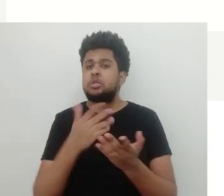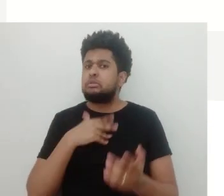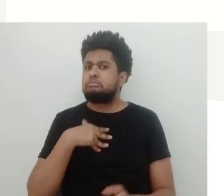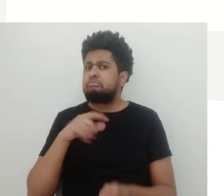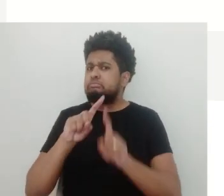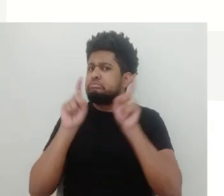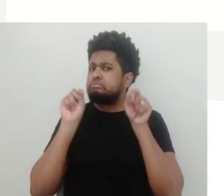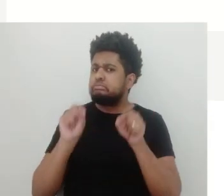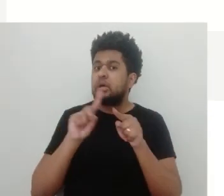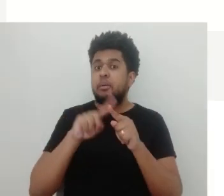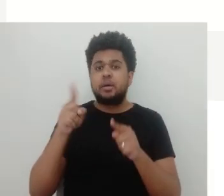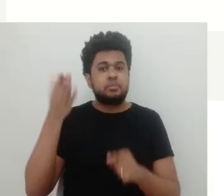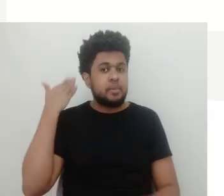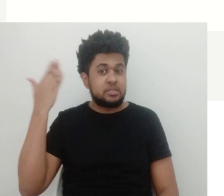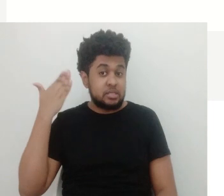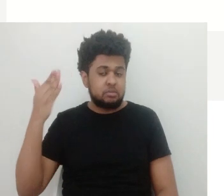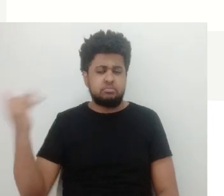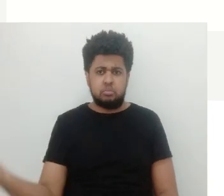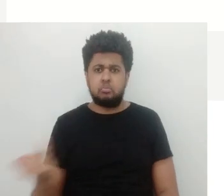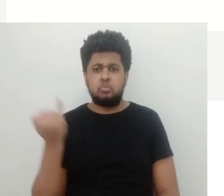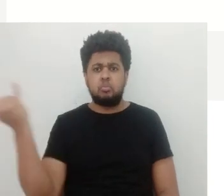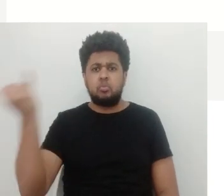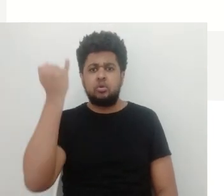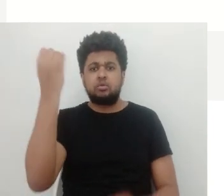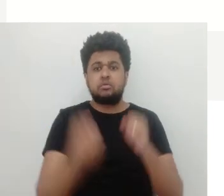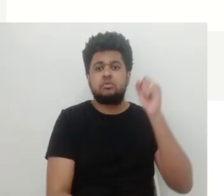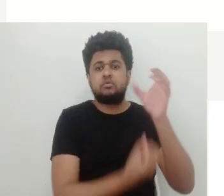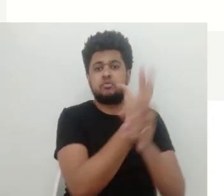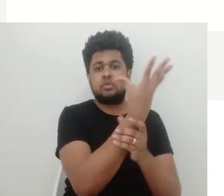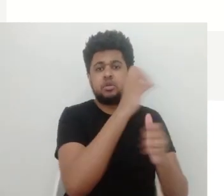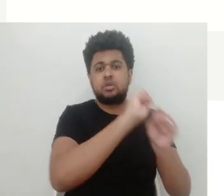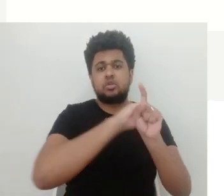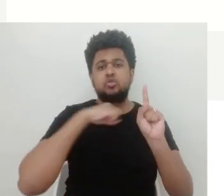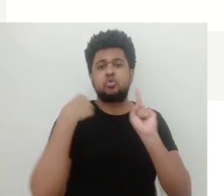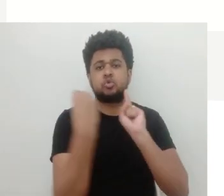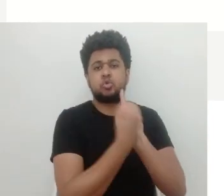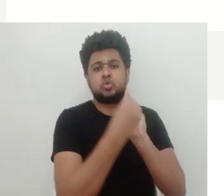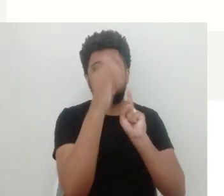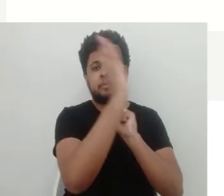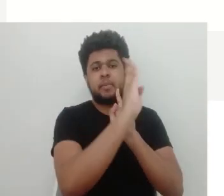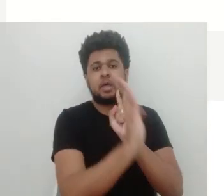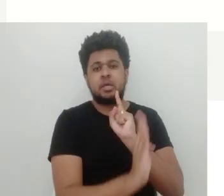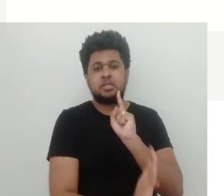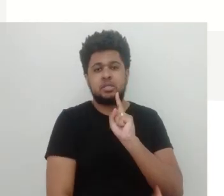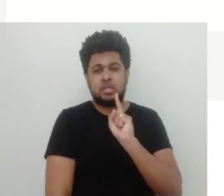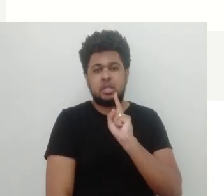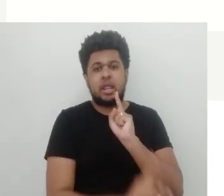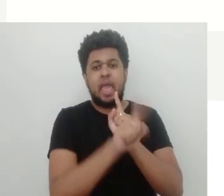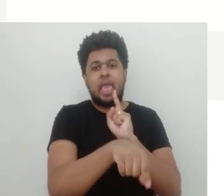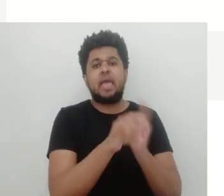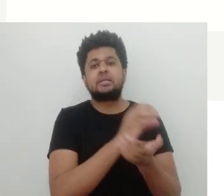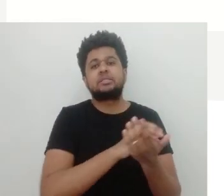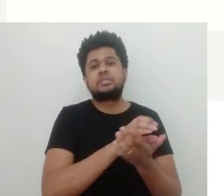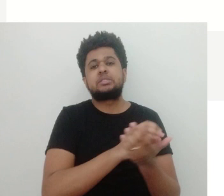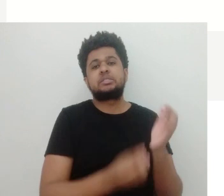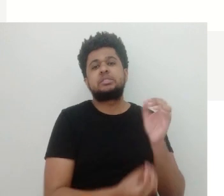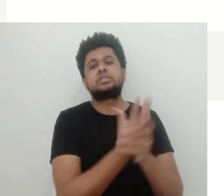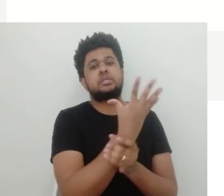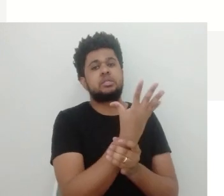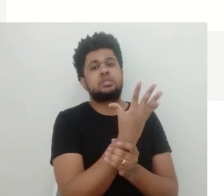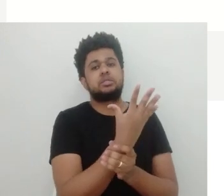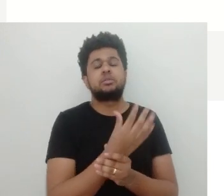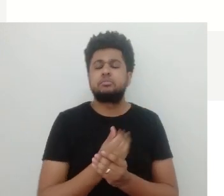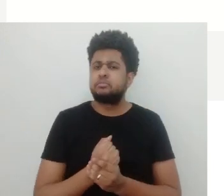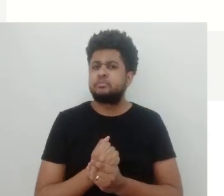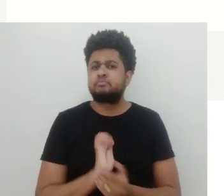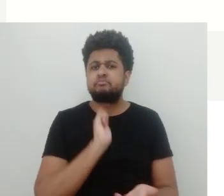científico, teórico e metodológico da sociologia brasileira tem a marca do Florestan e a pós-graduação brasileira nas ciências humanas tem